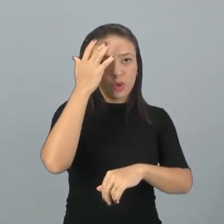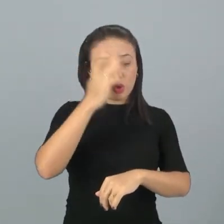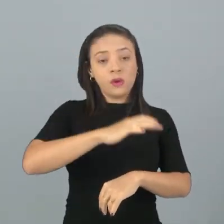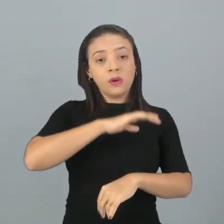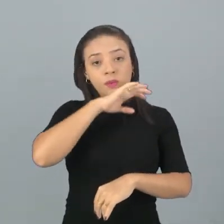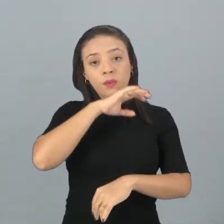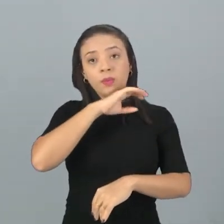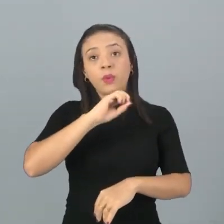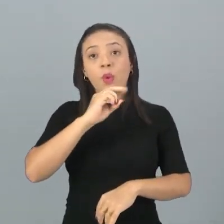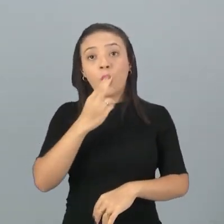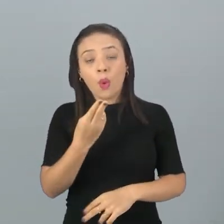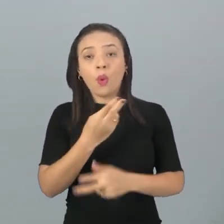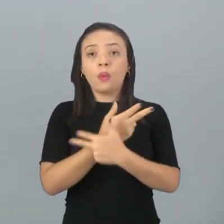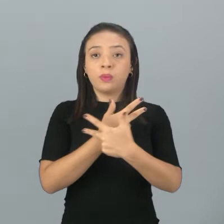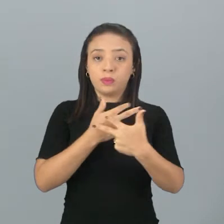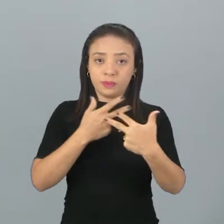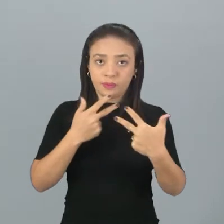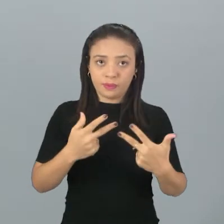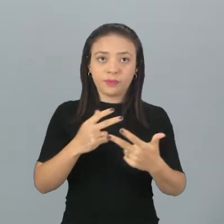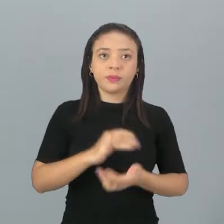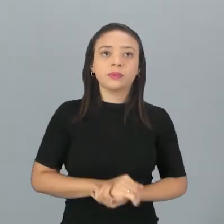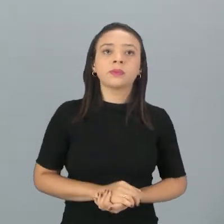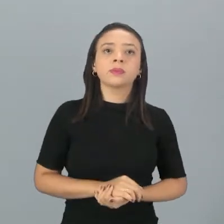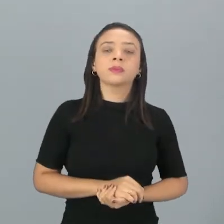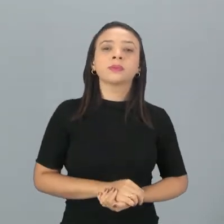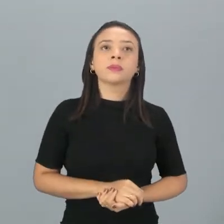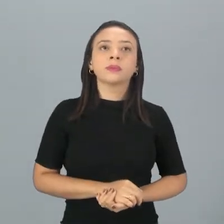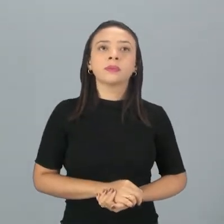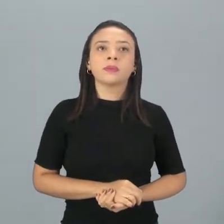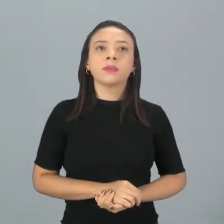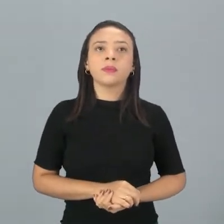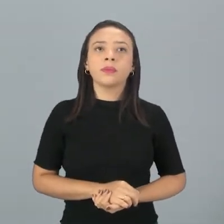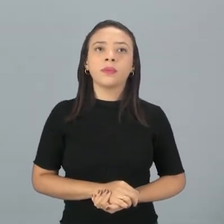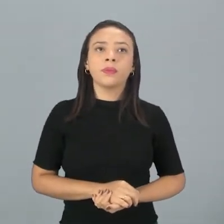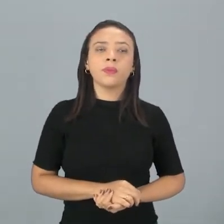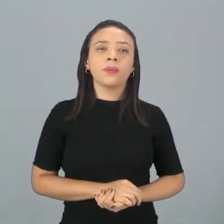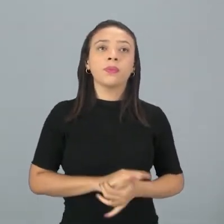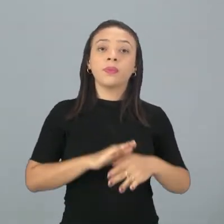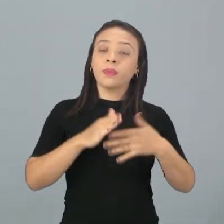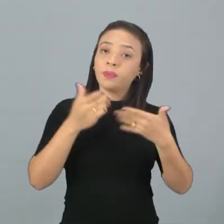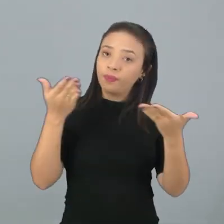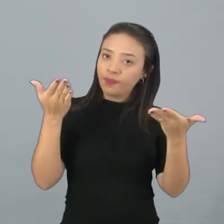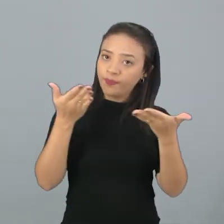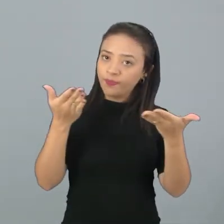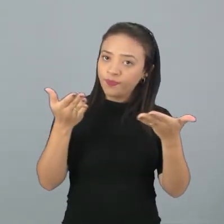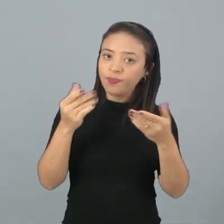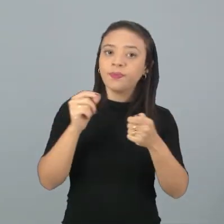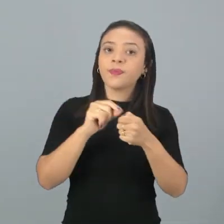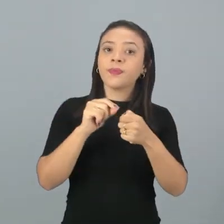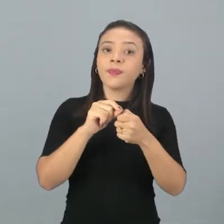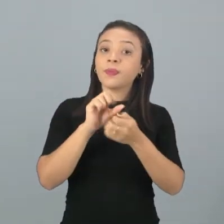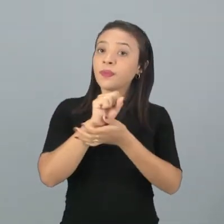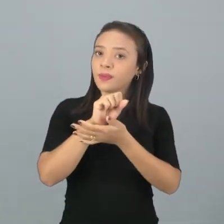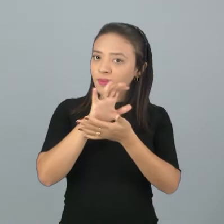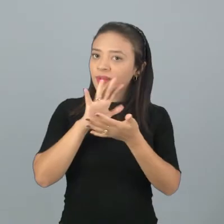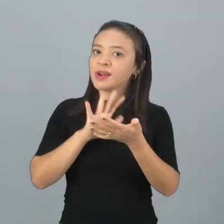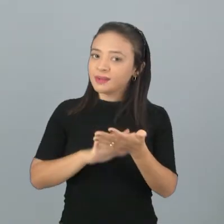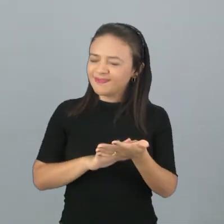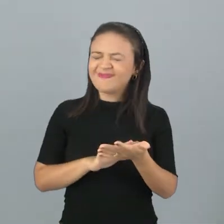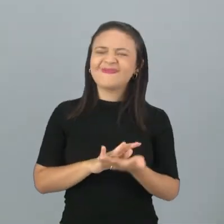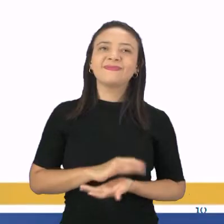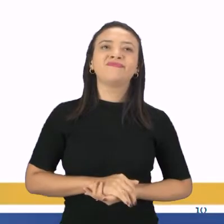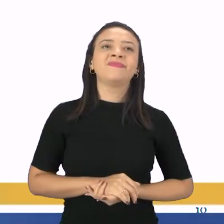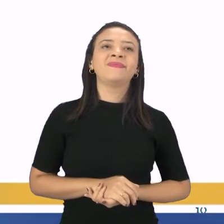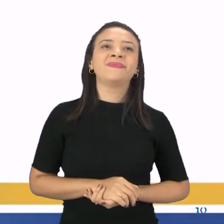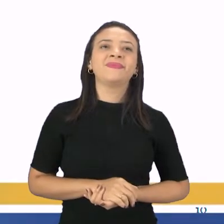plural. Sempre que for plural, nós usamos o are, right? Muito bem, agora vamos para o nosso exercise, vamos